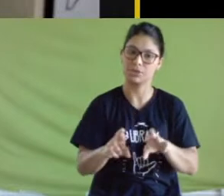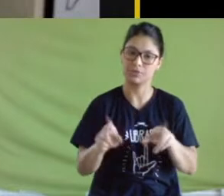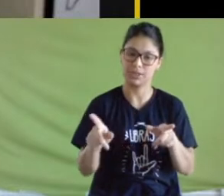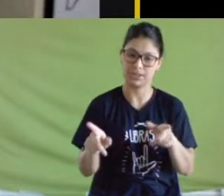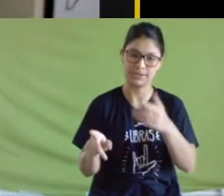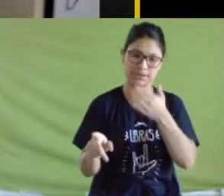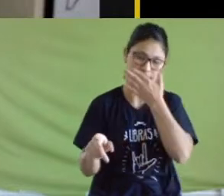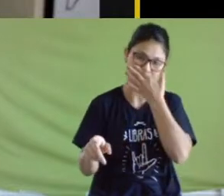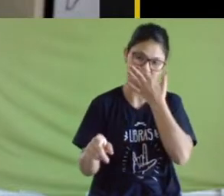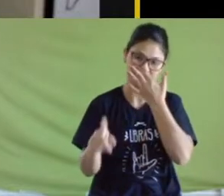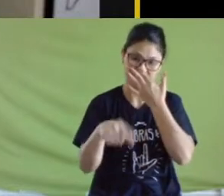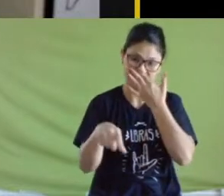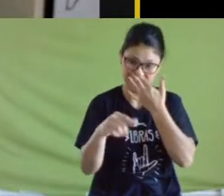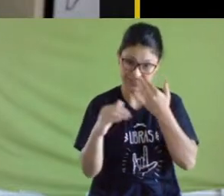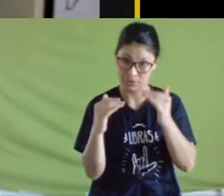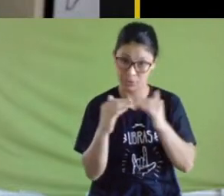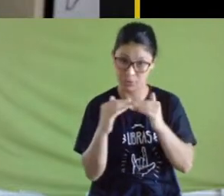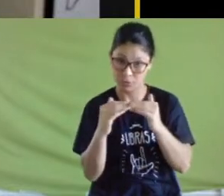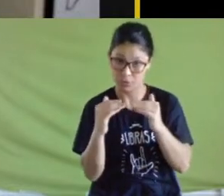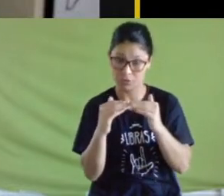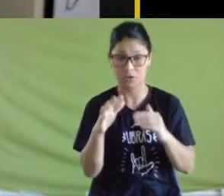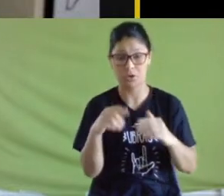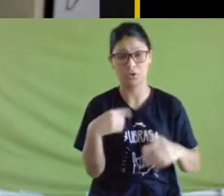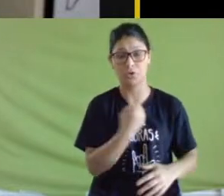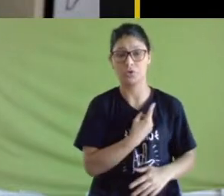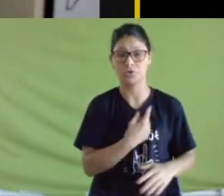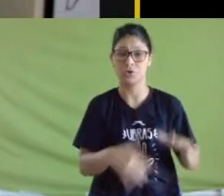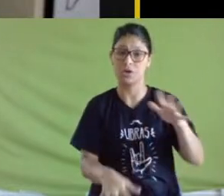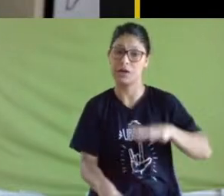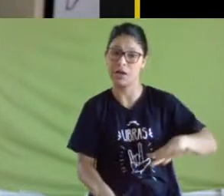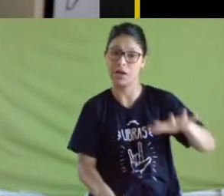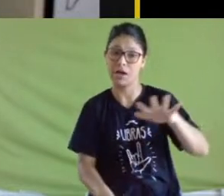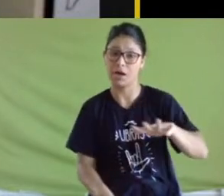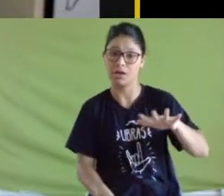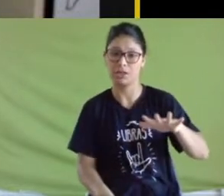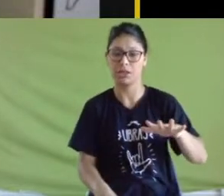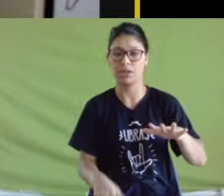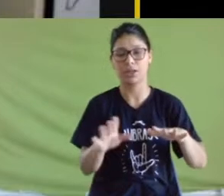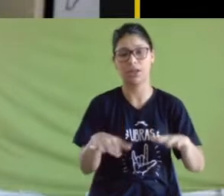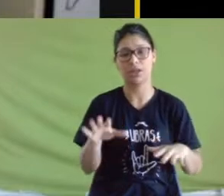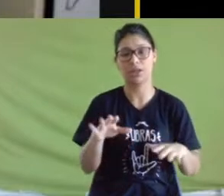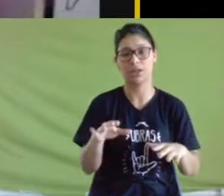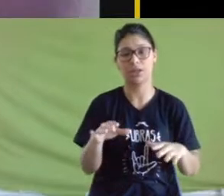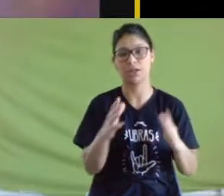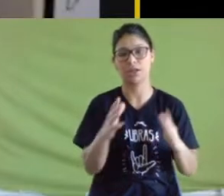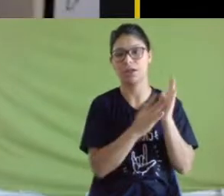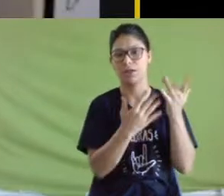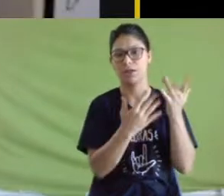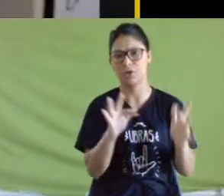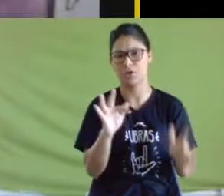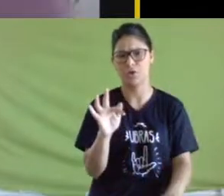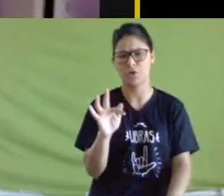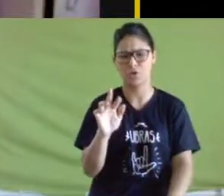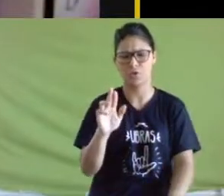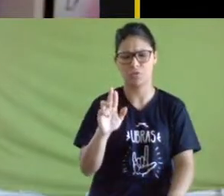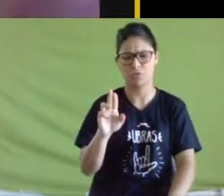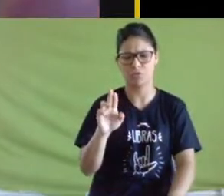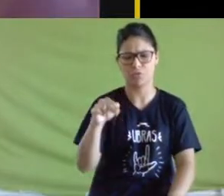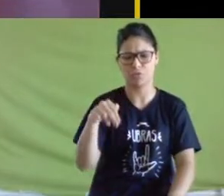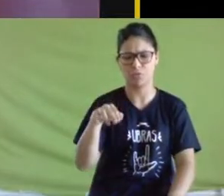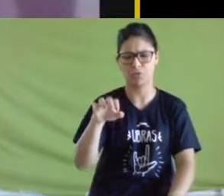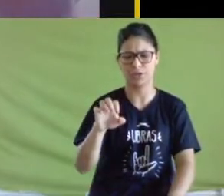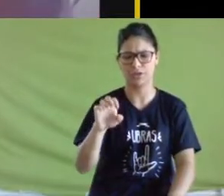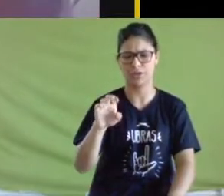se concordo. Na nossa área, a gente tem elogios fúnebres, por exemplo, feitos por autores como Gregório de